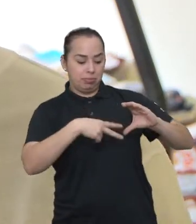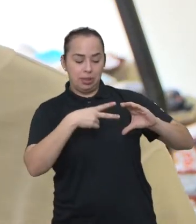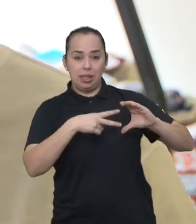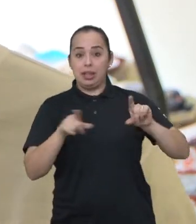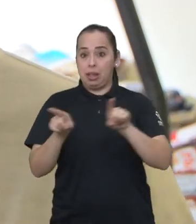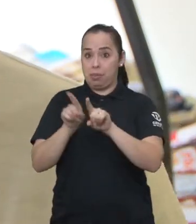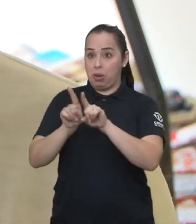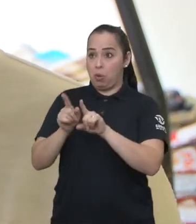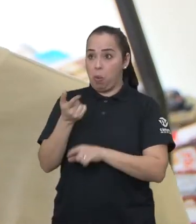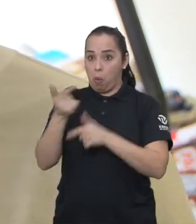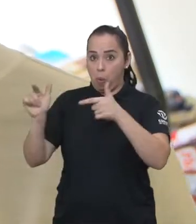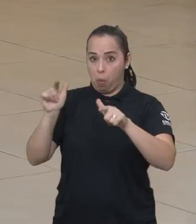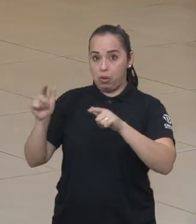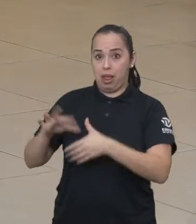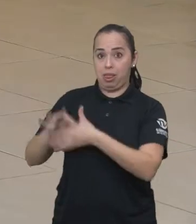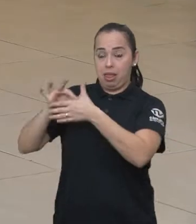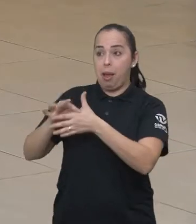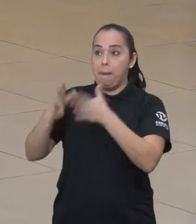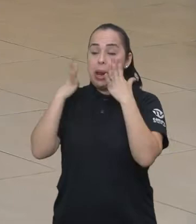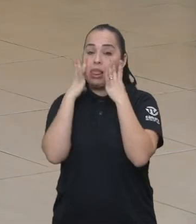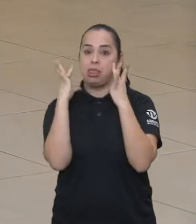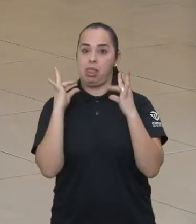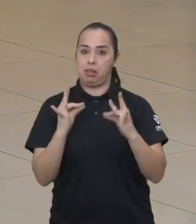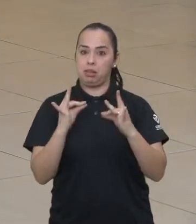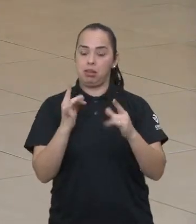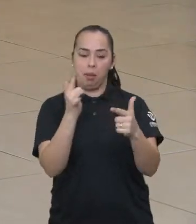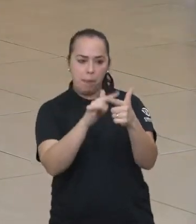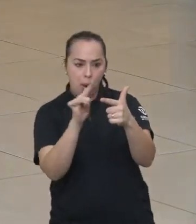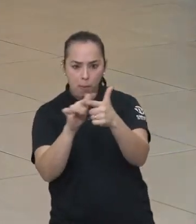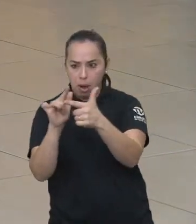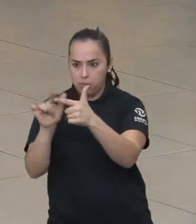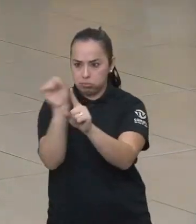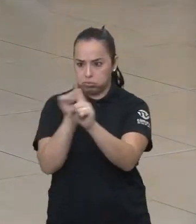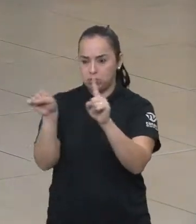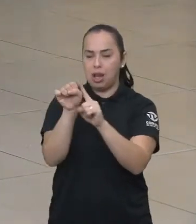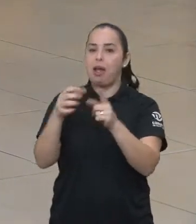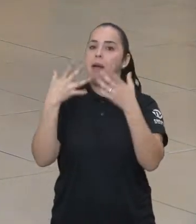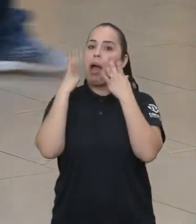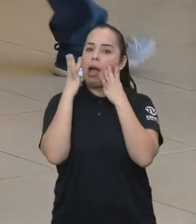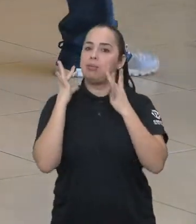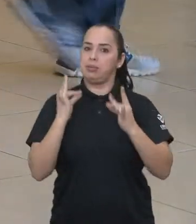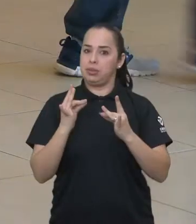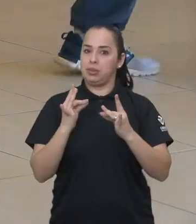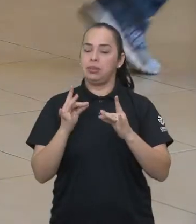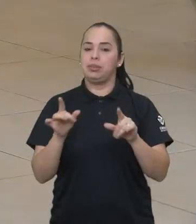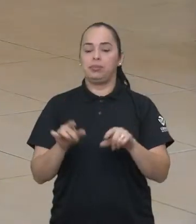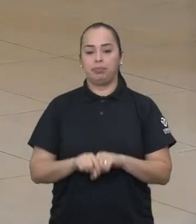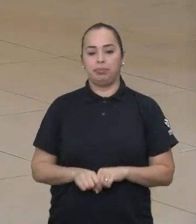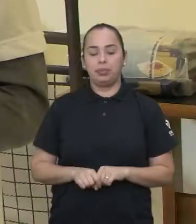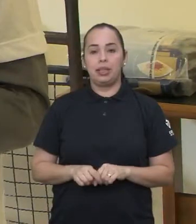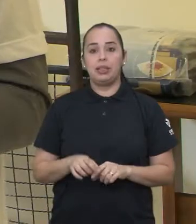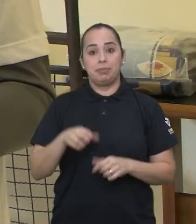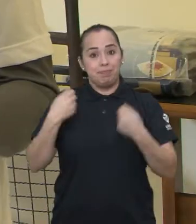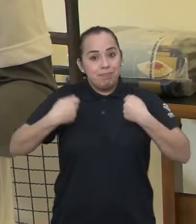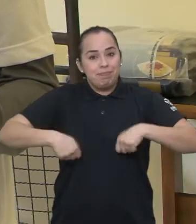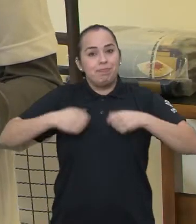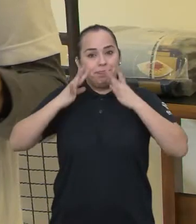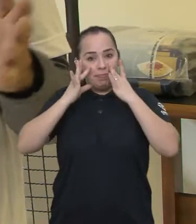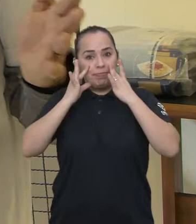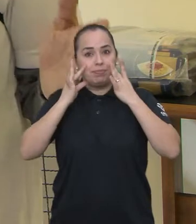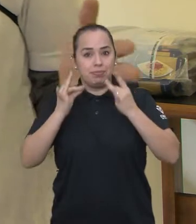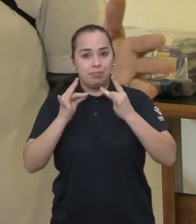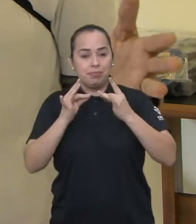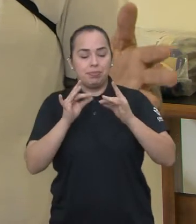assim como todas as autoridades devem estar atentos aos e sociais do município e do país está